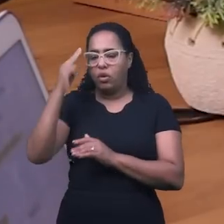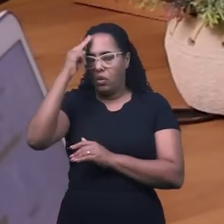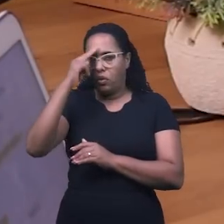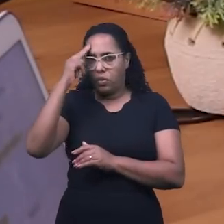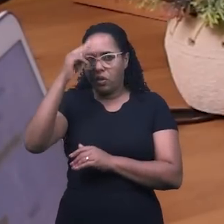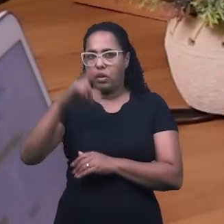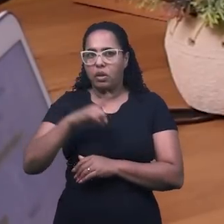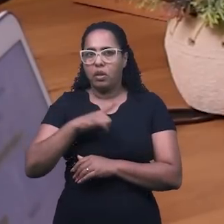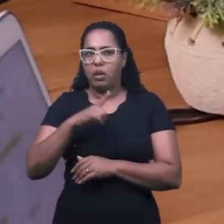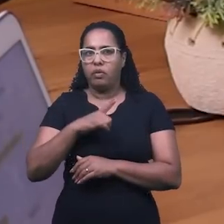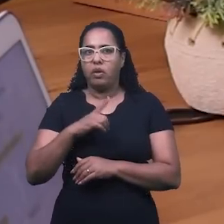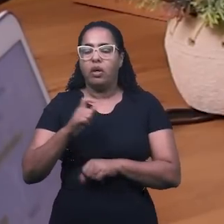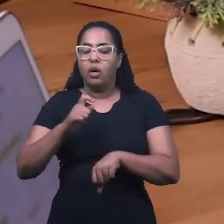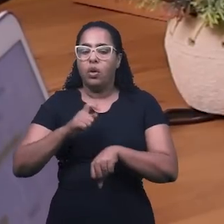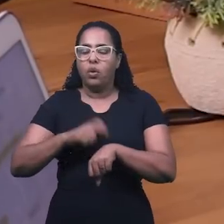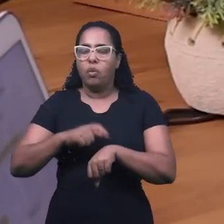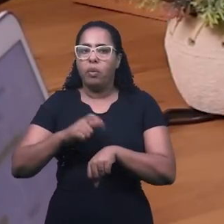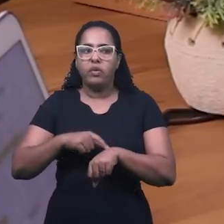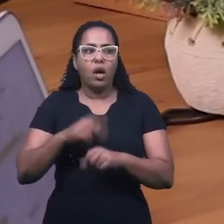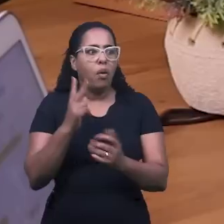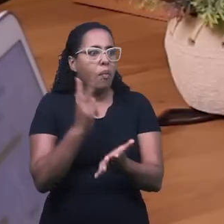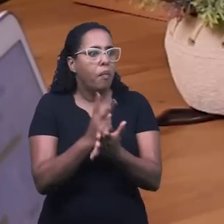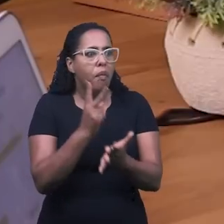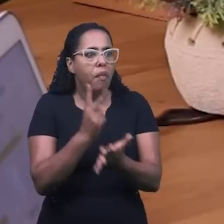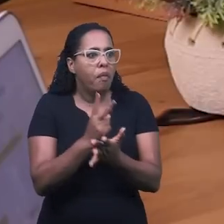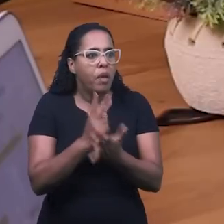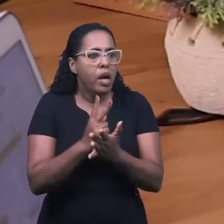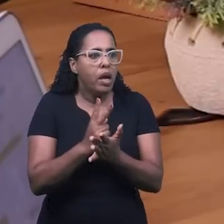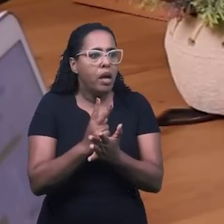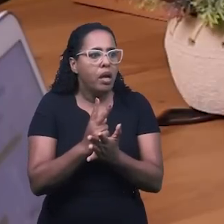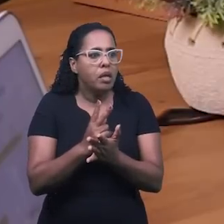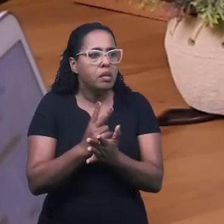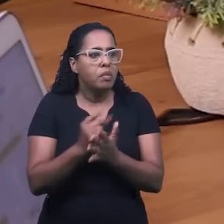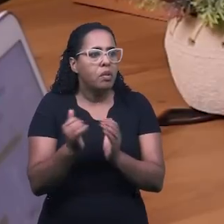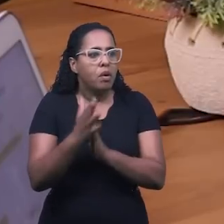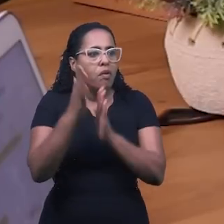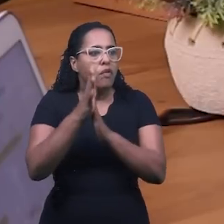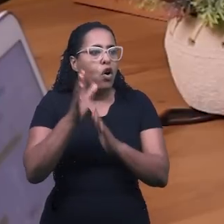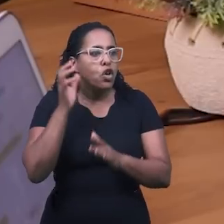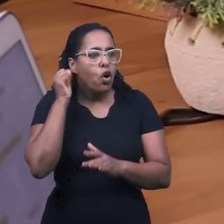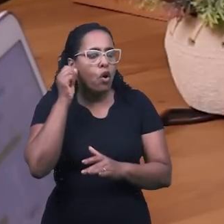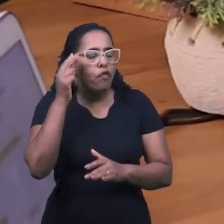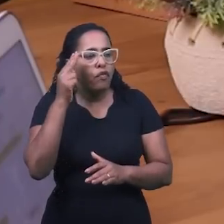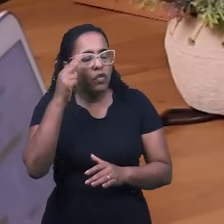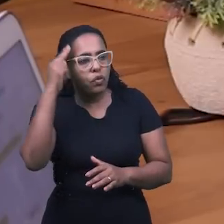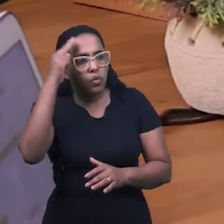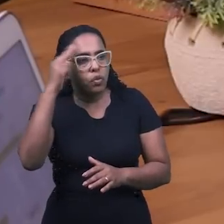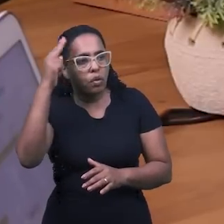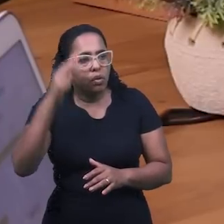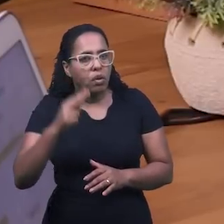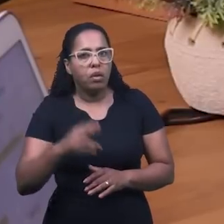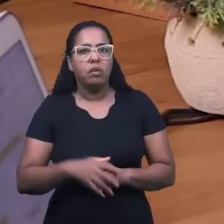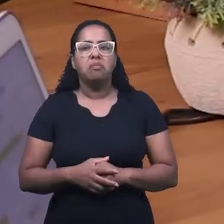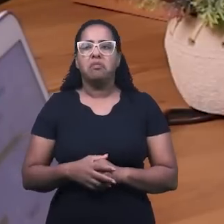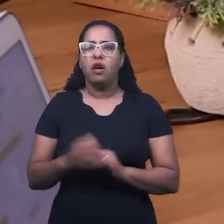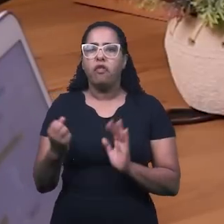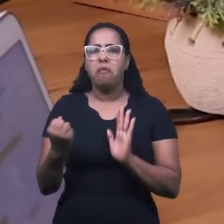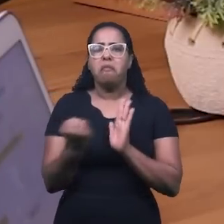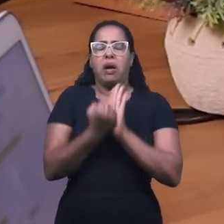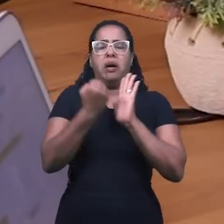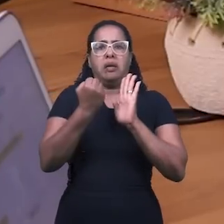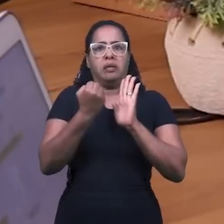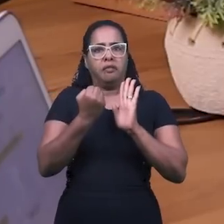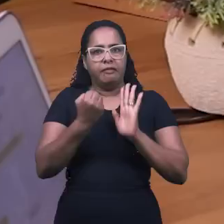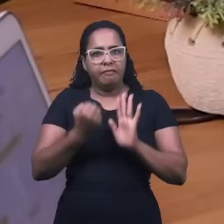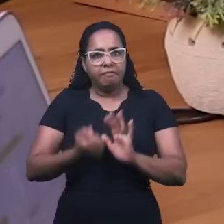louvor num sonho que ele teve, ele falou, Mike, é o mesmo louvor que eu escutei no sonho. Então isso para mim foi